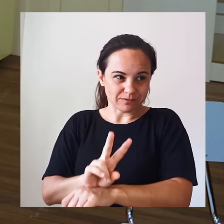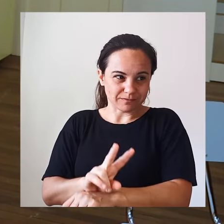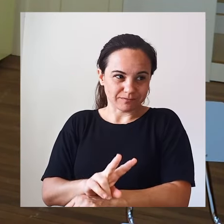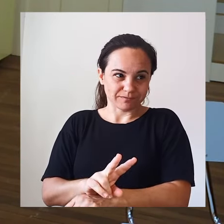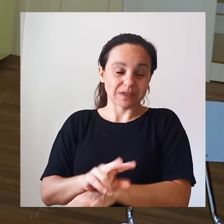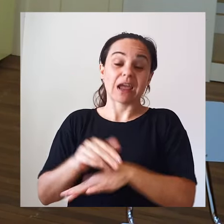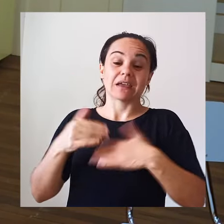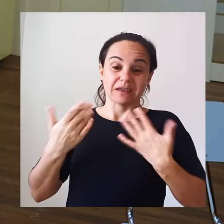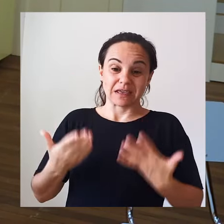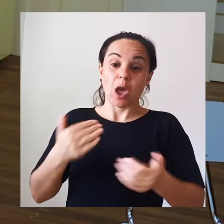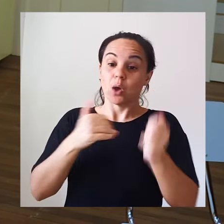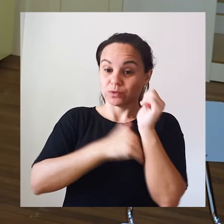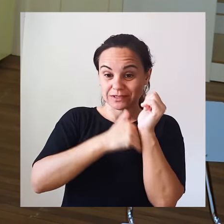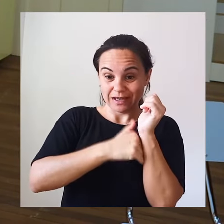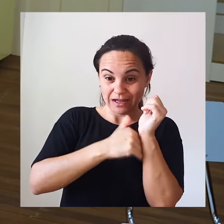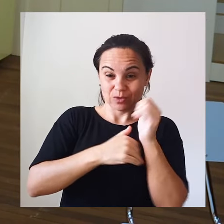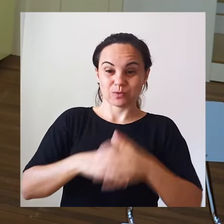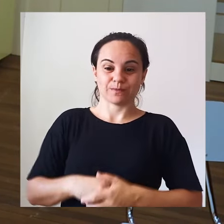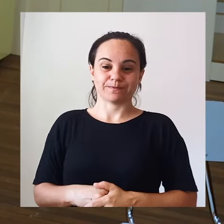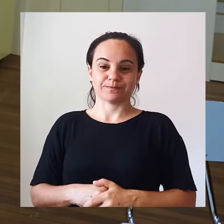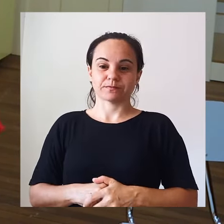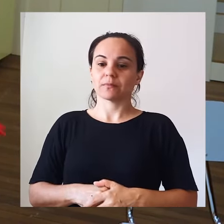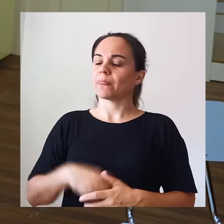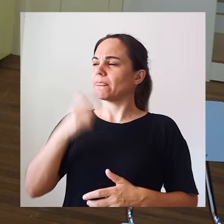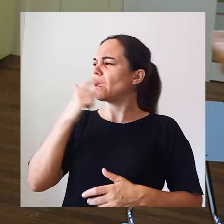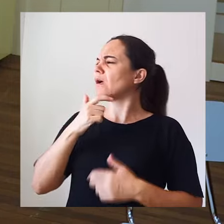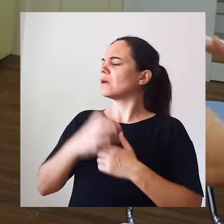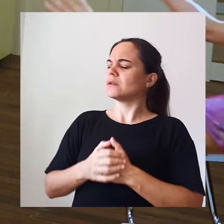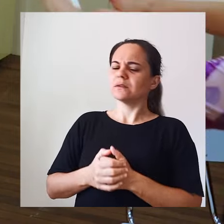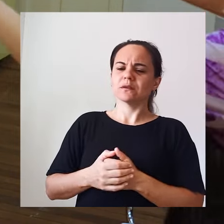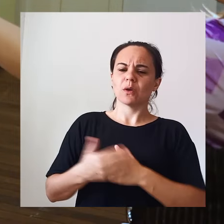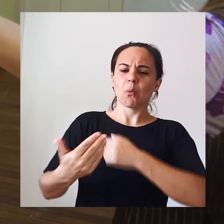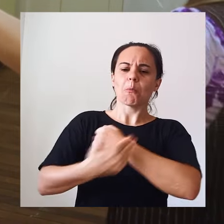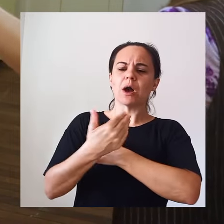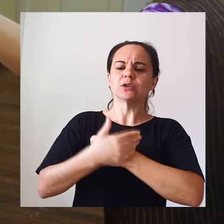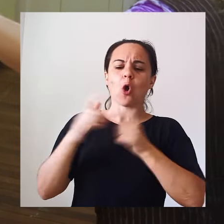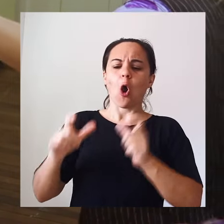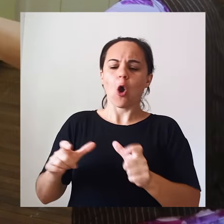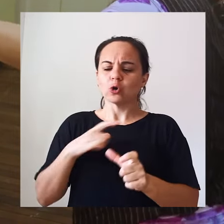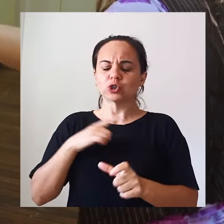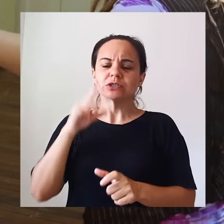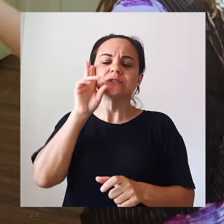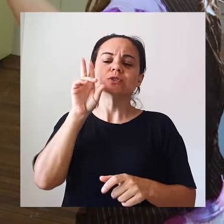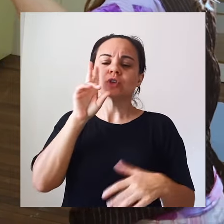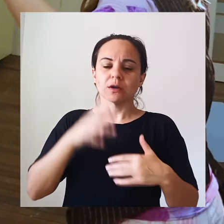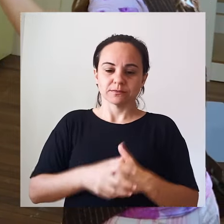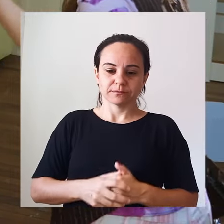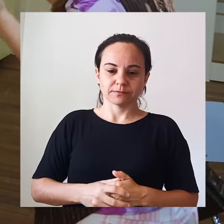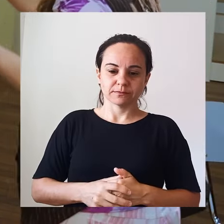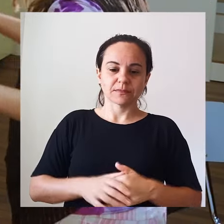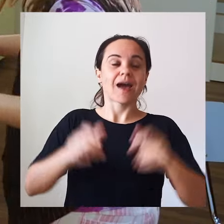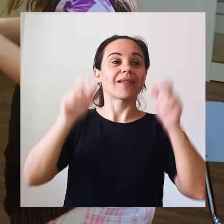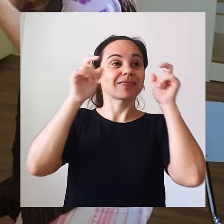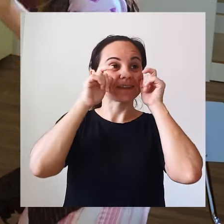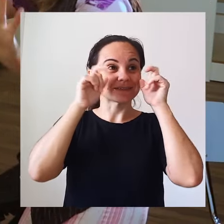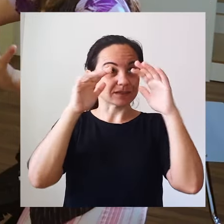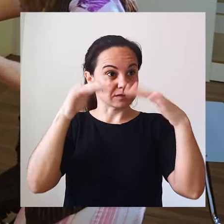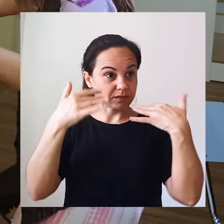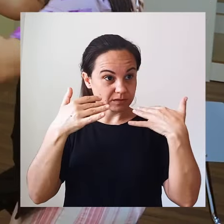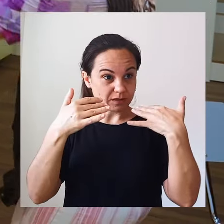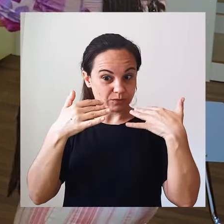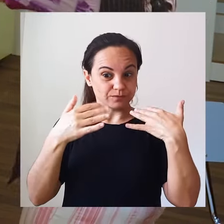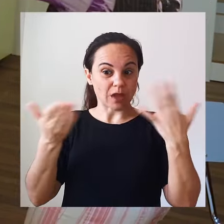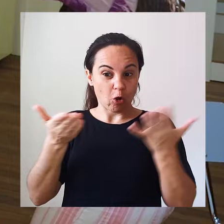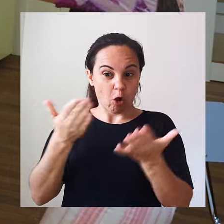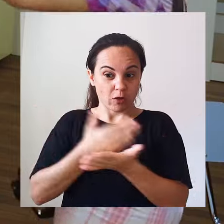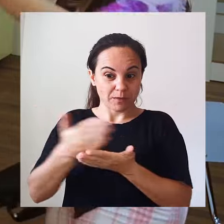Mas final, profe, eu entro onde nessa história? Atenção, atenção! Gente, pessoal, vamos se concentrar que nós vamos